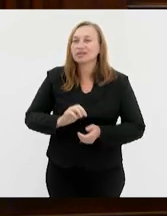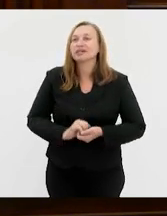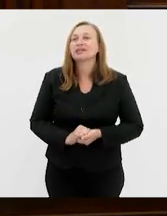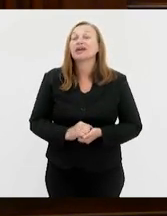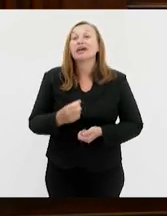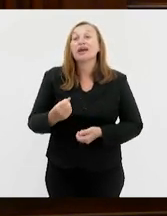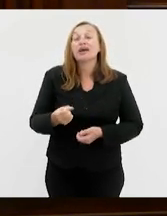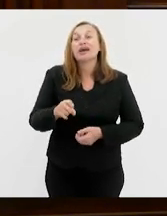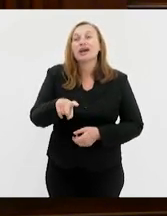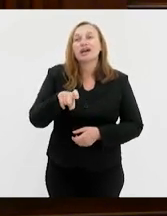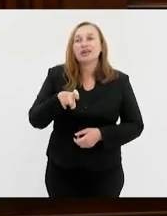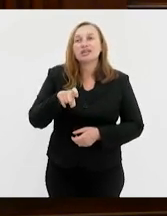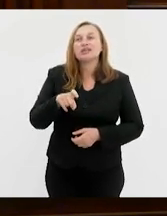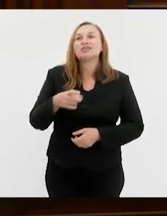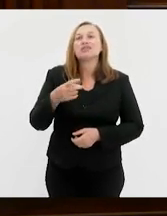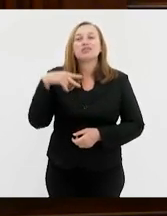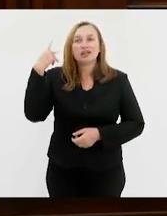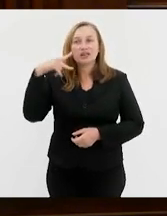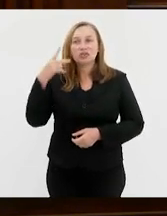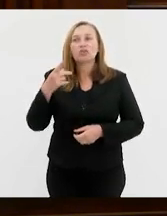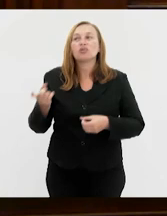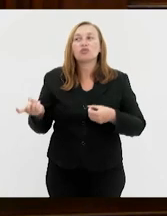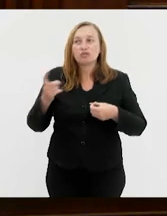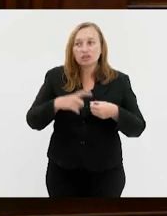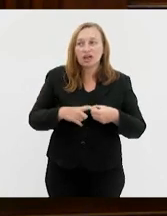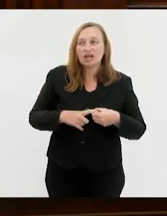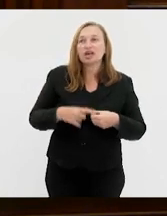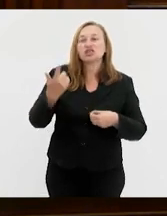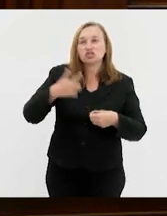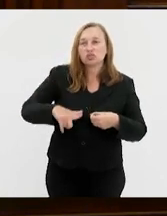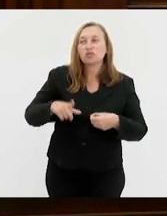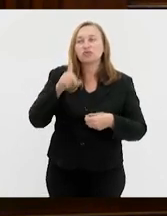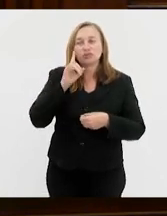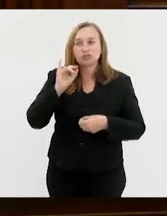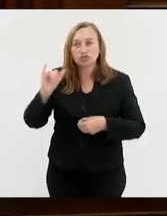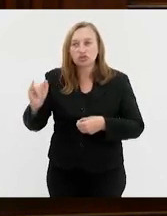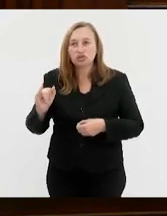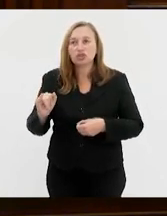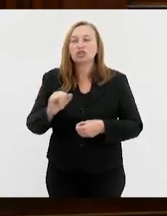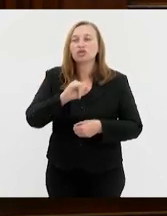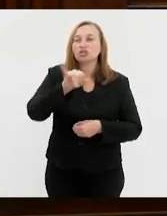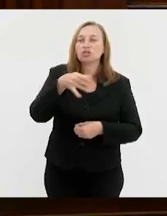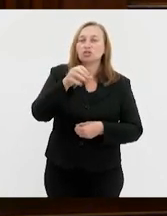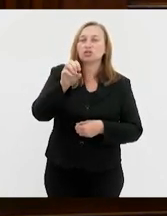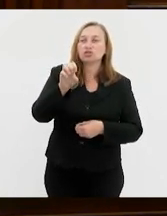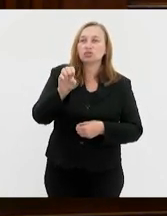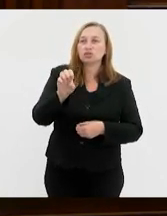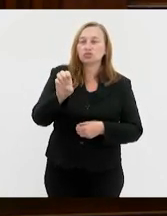ex-vereador, que com certeza voltará um dia também. Juarez foi muito importante com a gente.